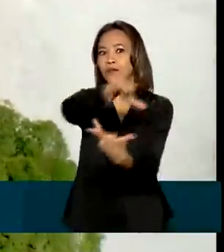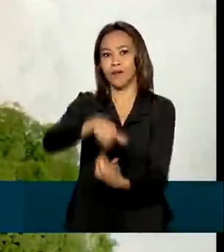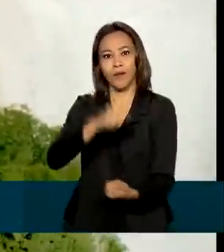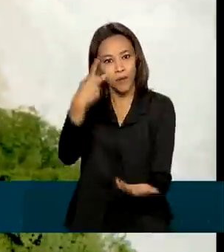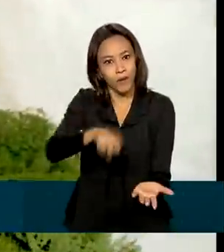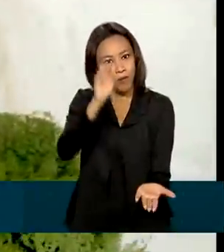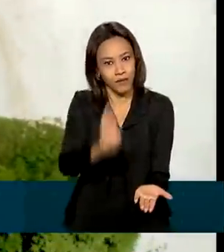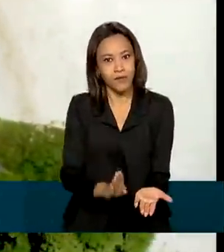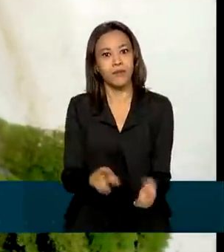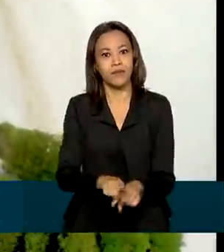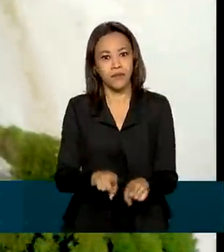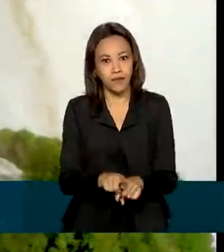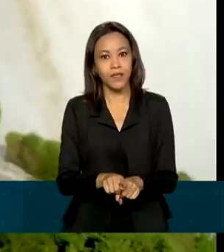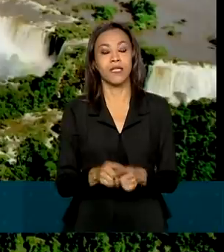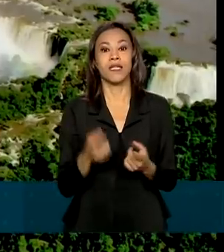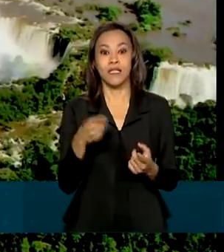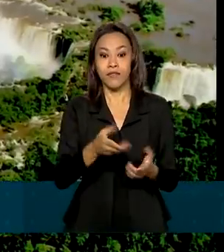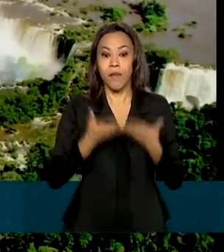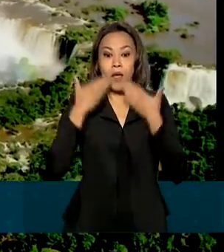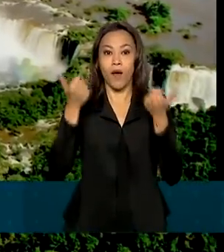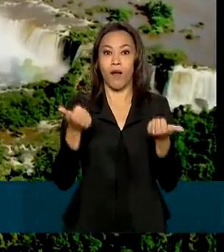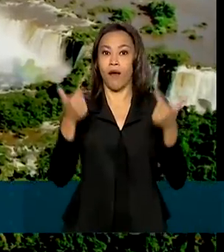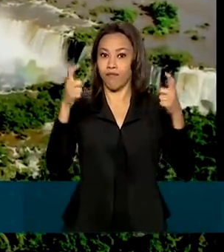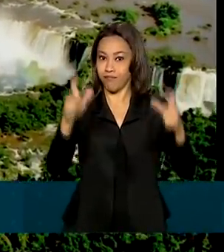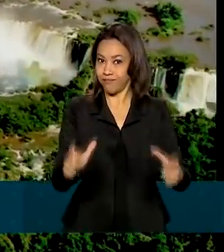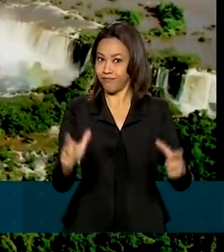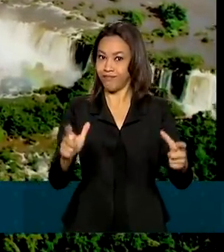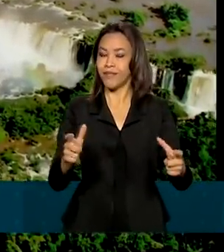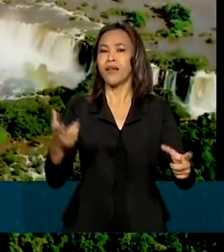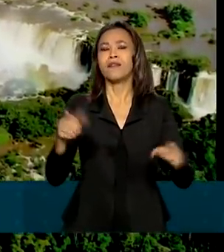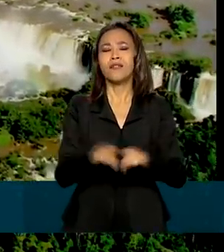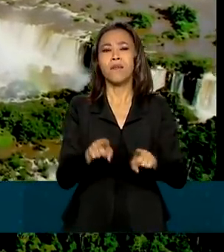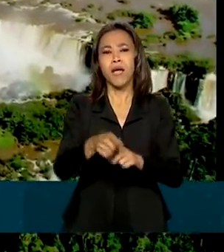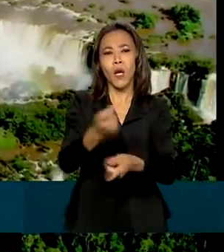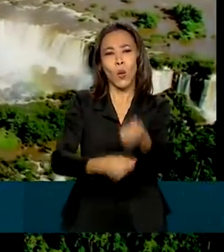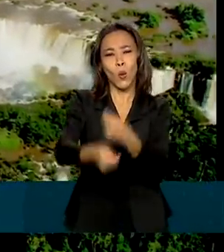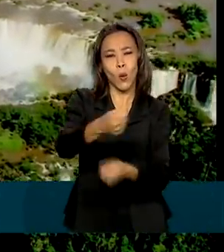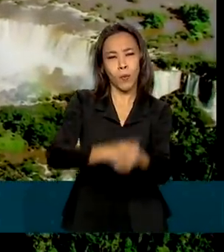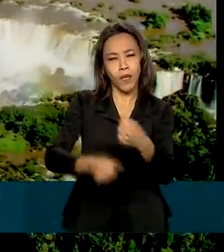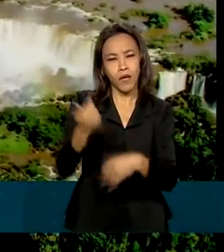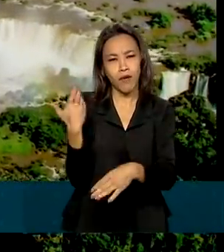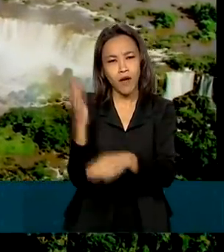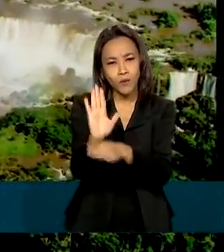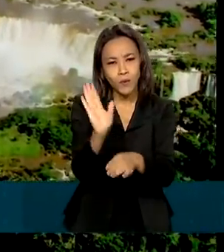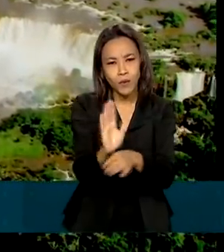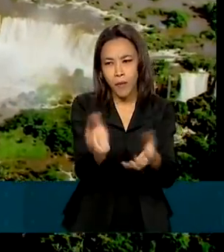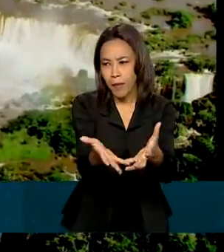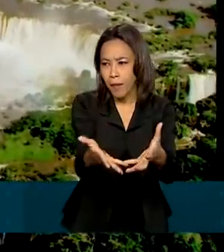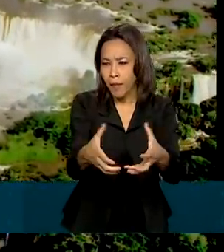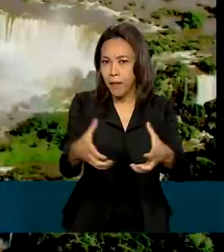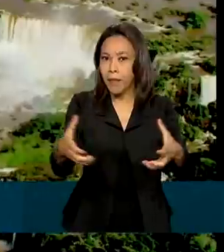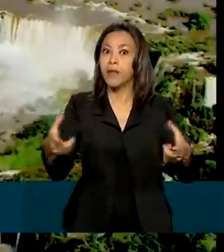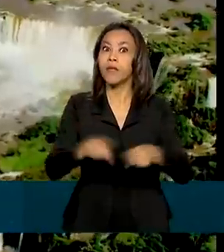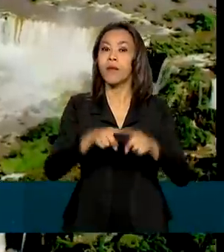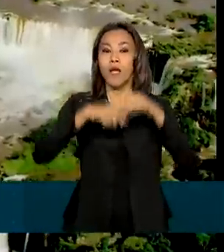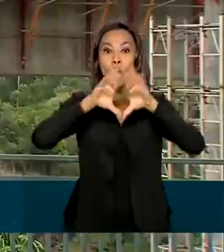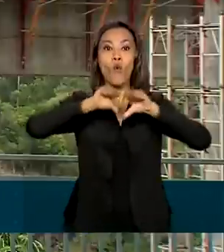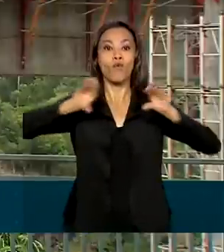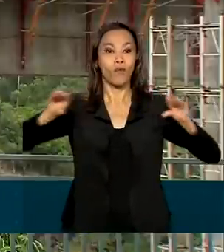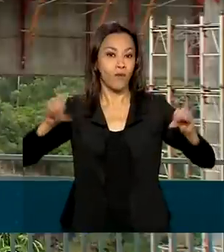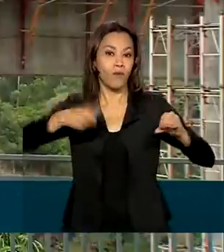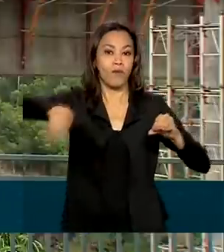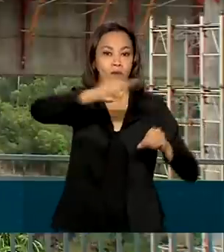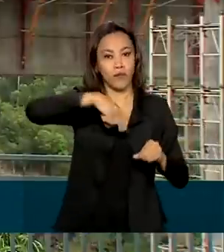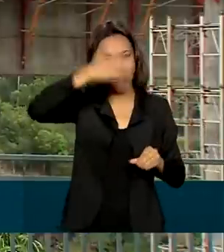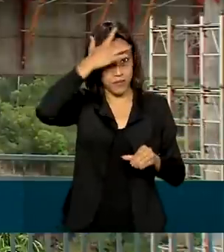Então, vai melhorar esse ambiente. Ampliar a economia local, dar qualidade e conforto às pessoas, dar segurança.